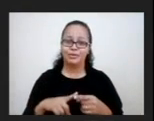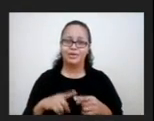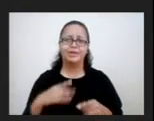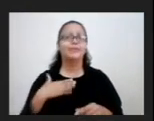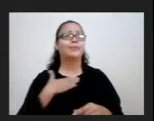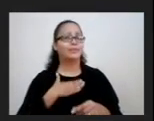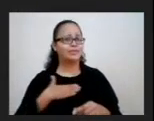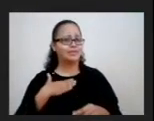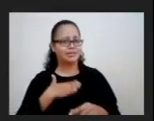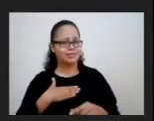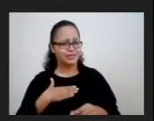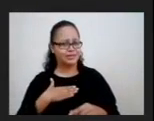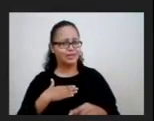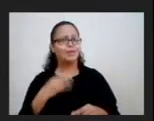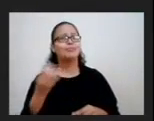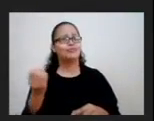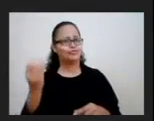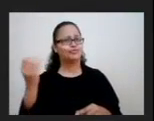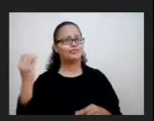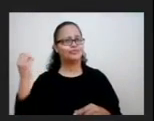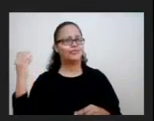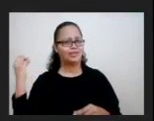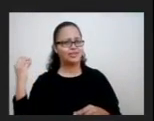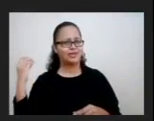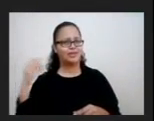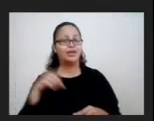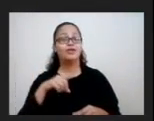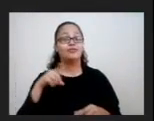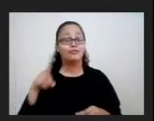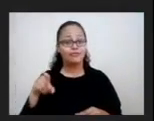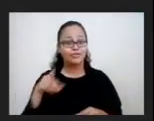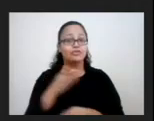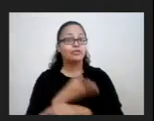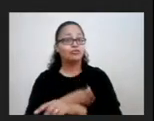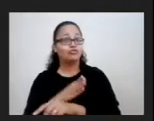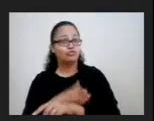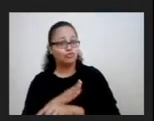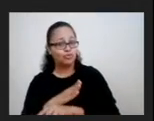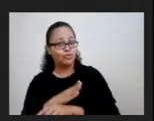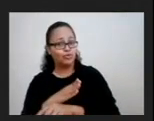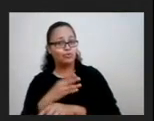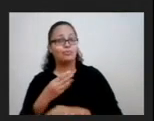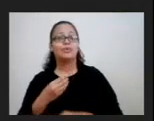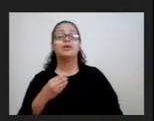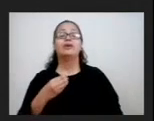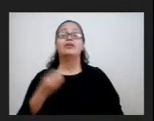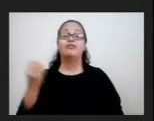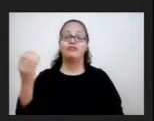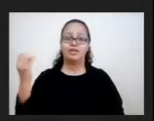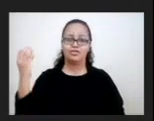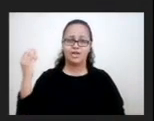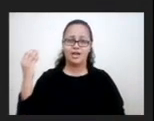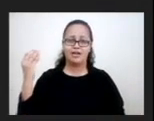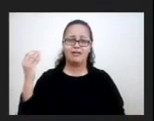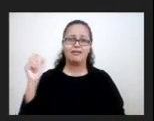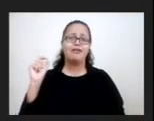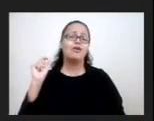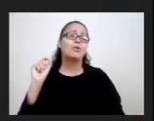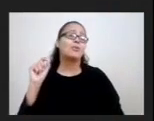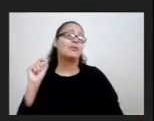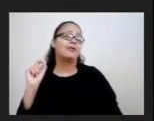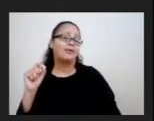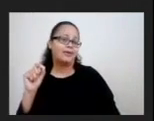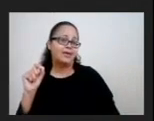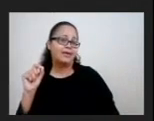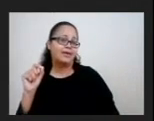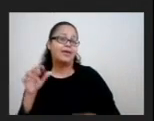e ir para um lugar diferente. E aí, você costuma viajar isso aí com frequência? Com quem que você viaja? Quando?